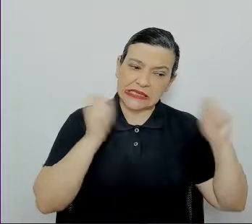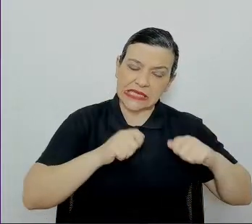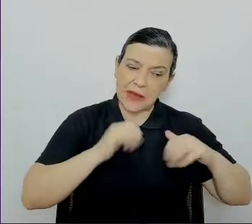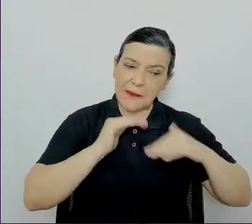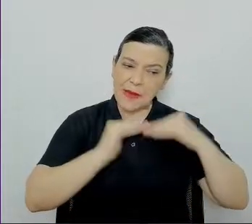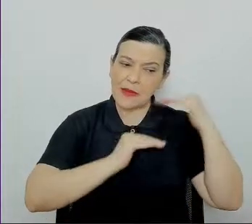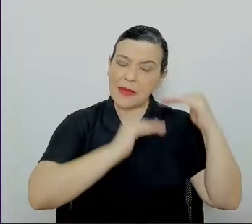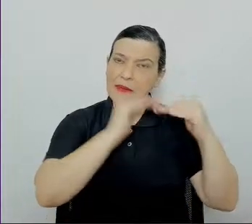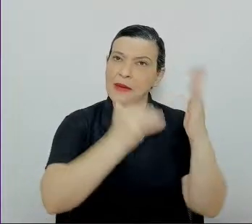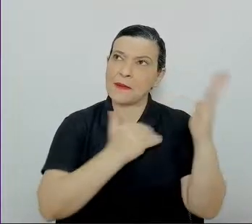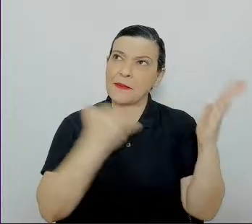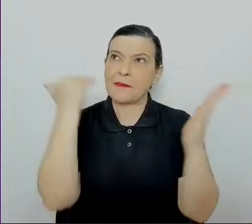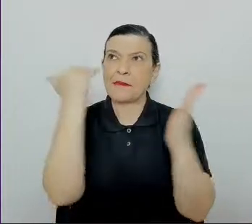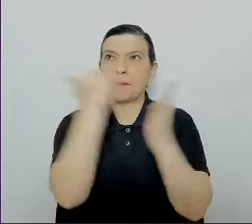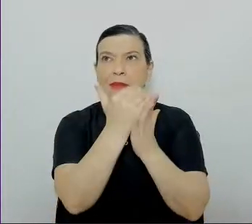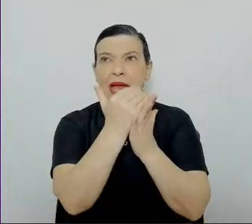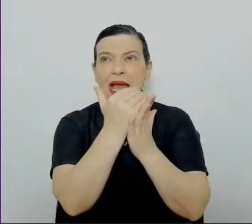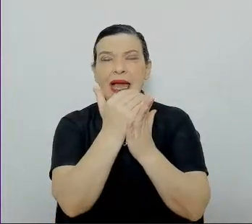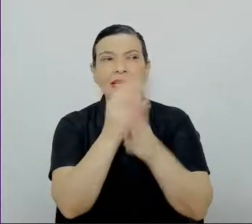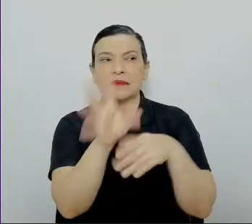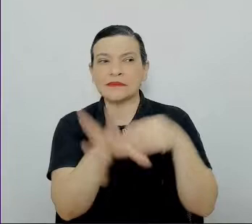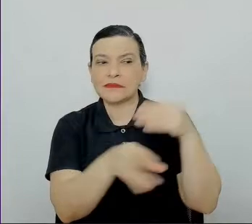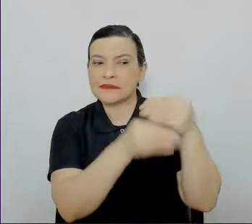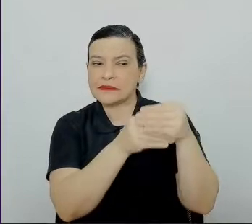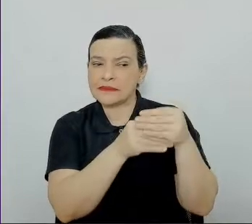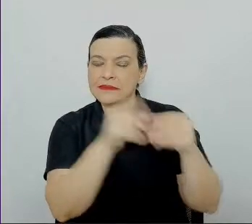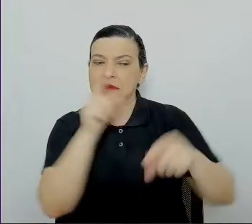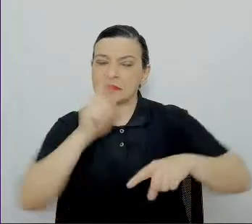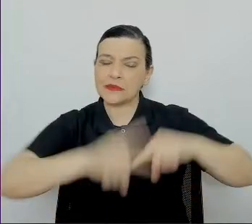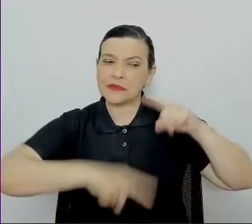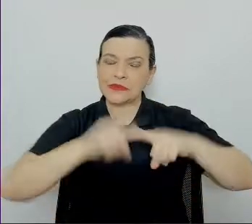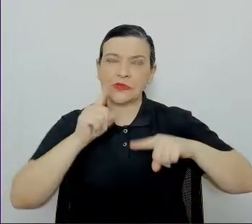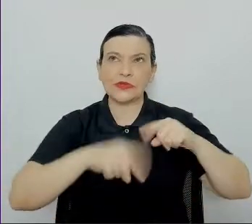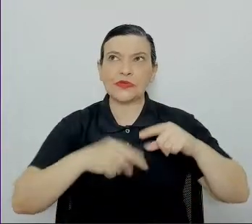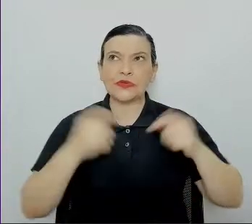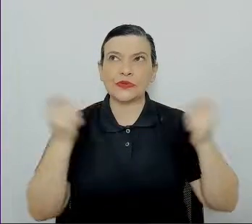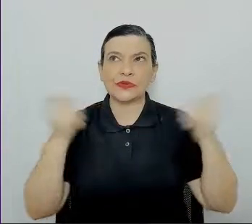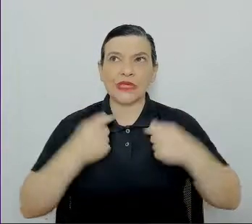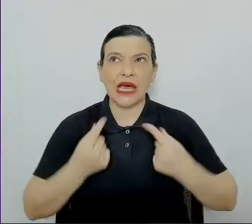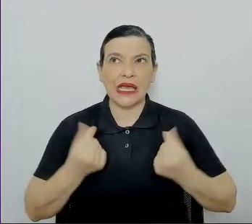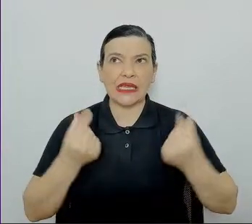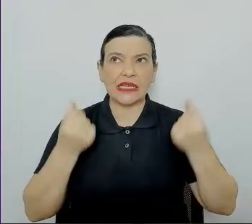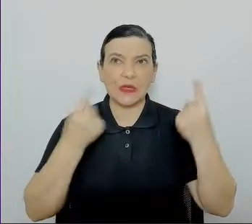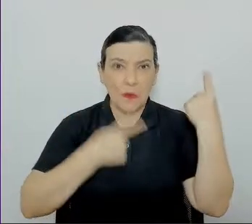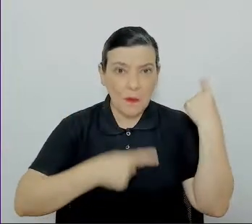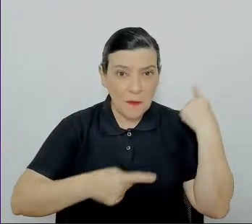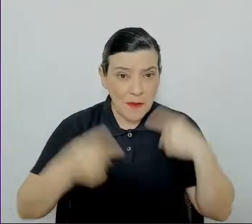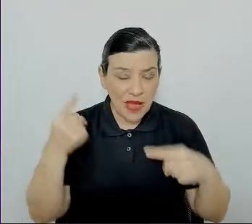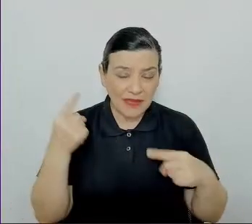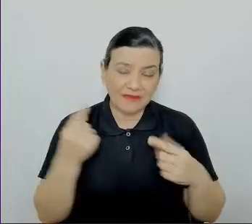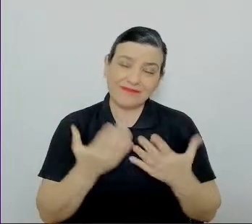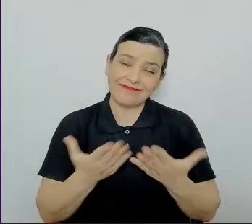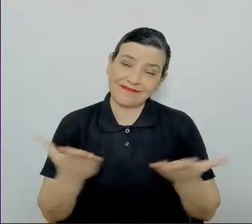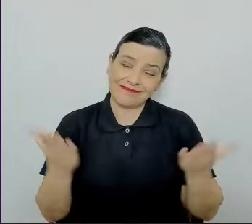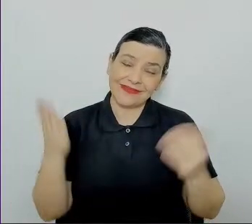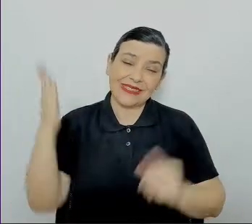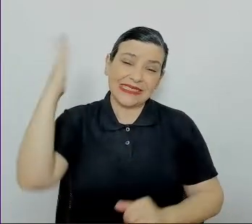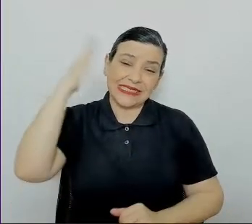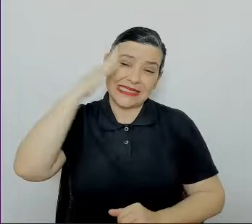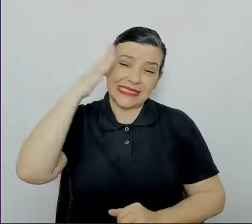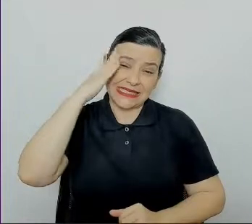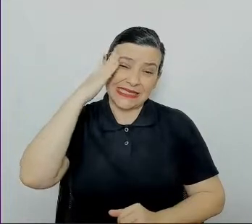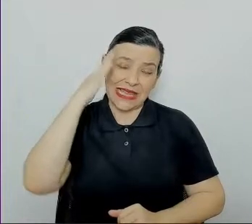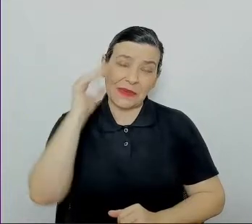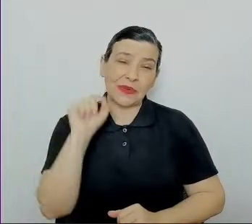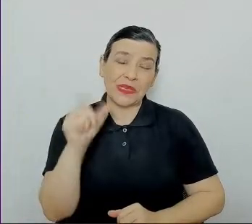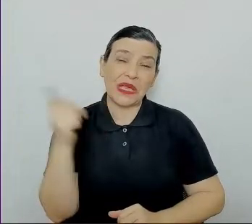mais feliz, melhor, me sentir bem, vou ficar mais rico, alguma coisa do tipo. Mas, como vocês já devem saber, conseguir essa coisa